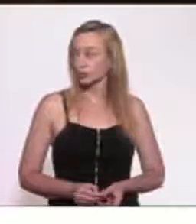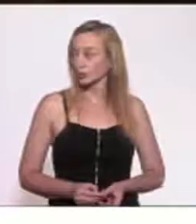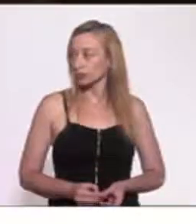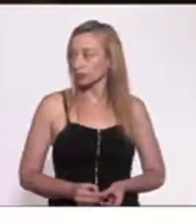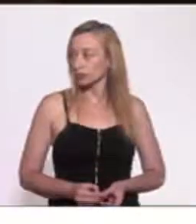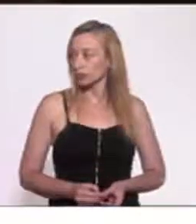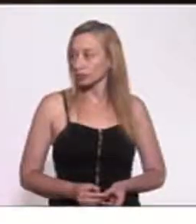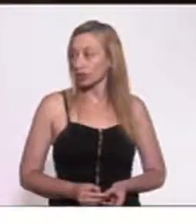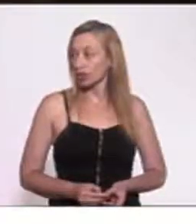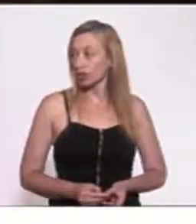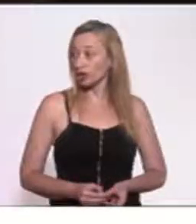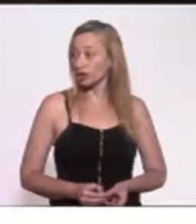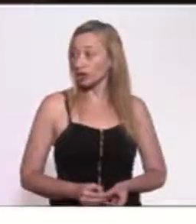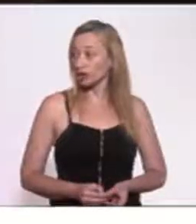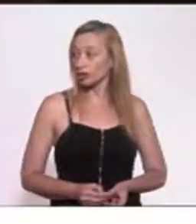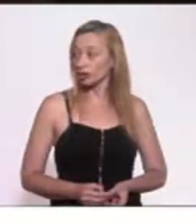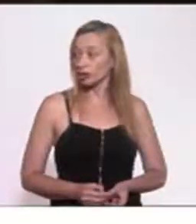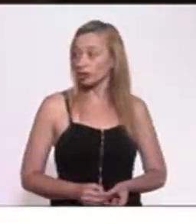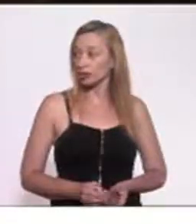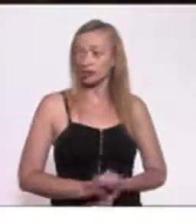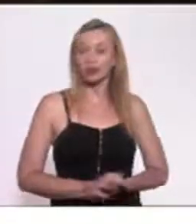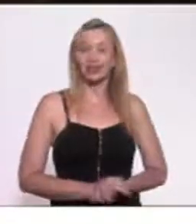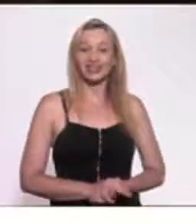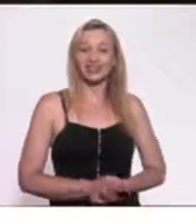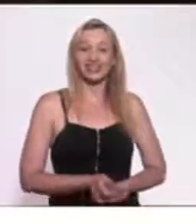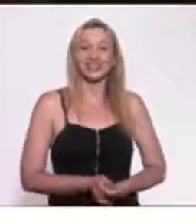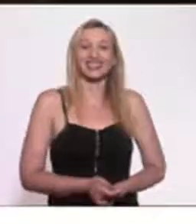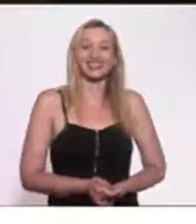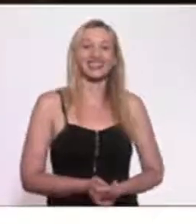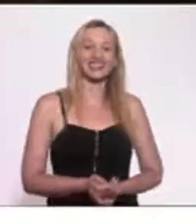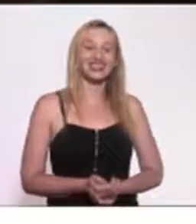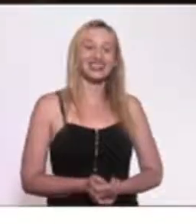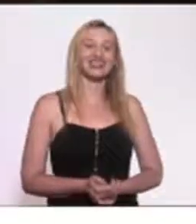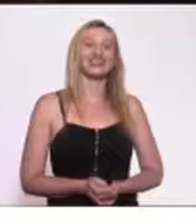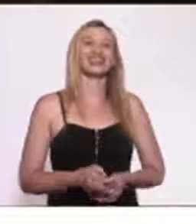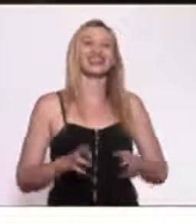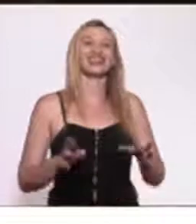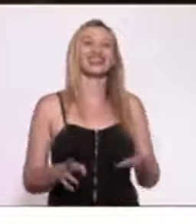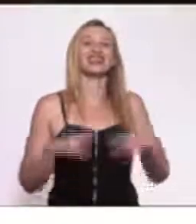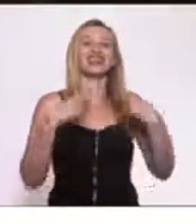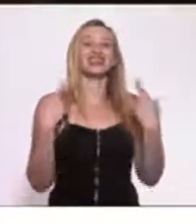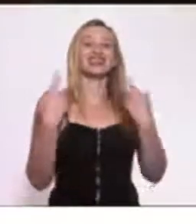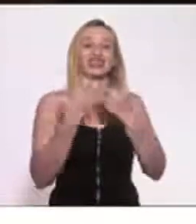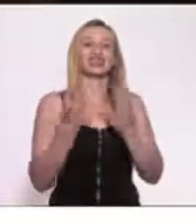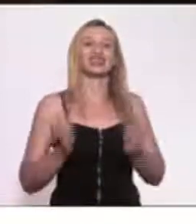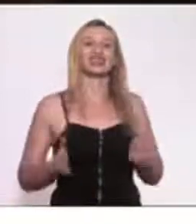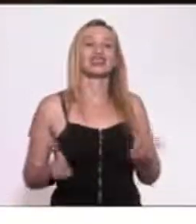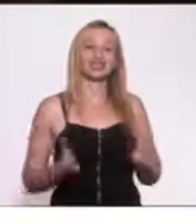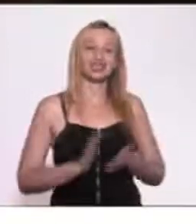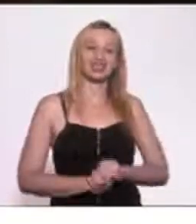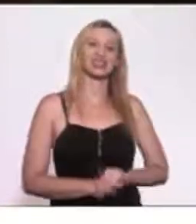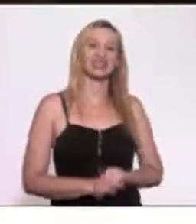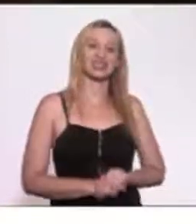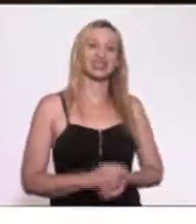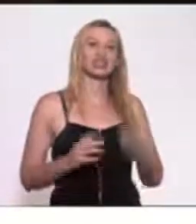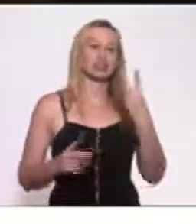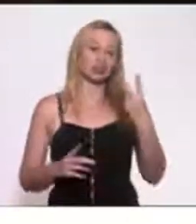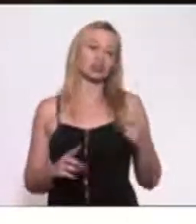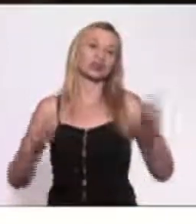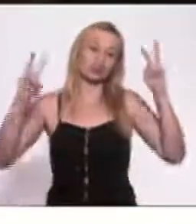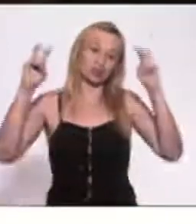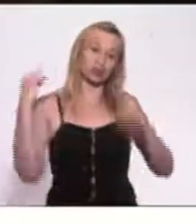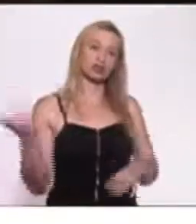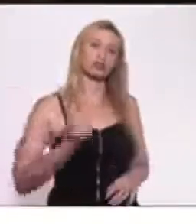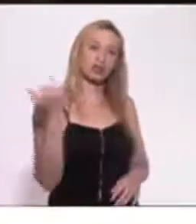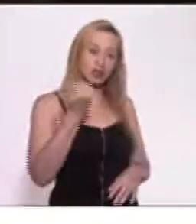Senhor presidente, demais colegas presentes, a sessão de hoje acabou ficando tomada por dois assuntos extremamente